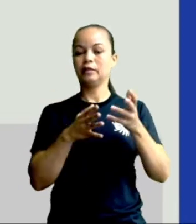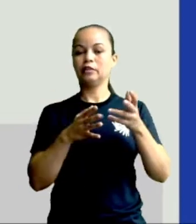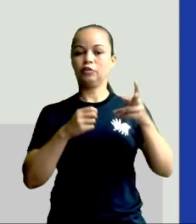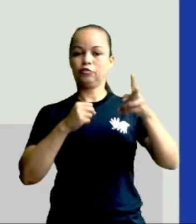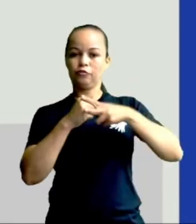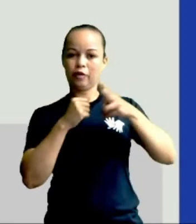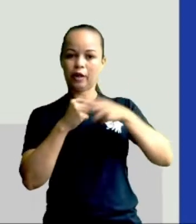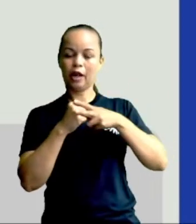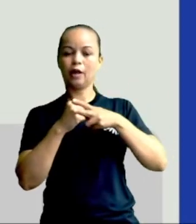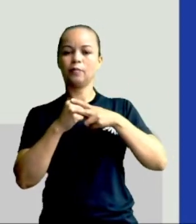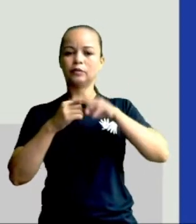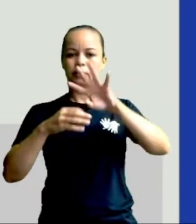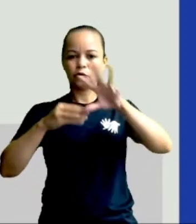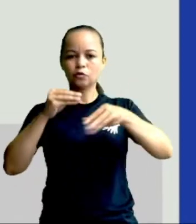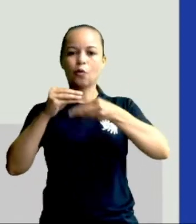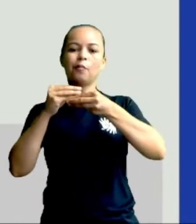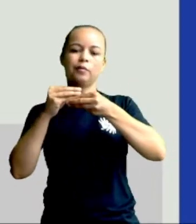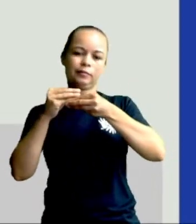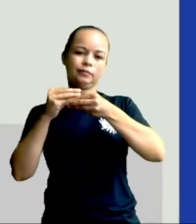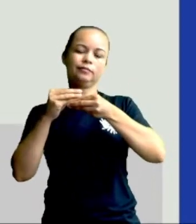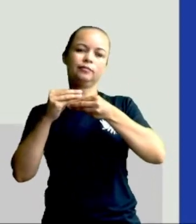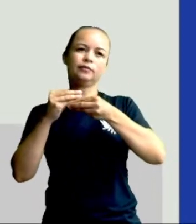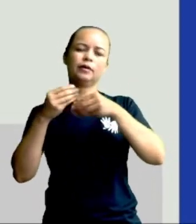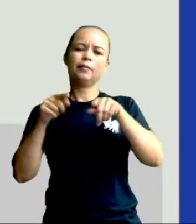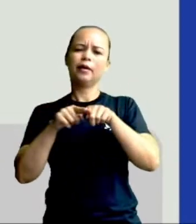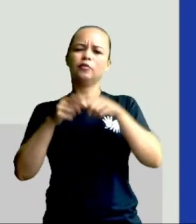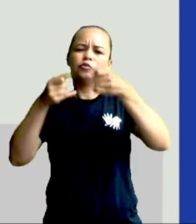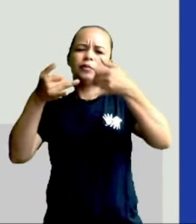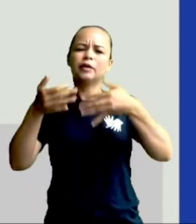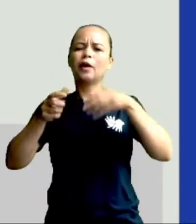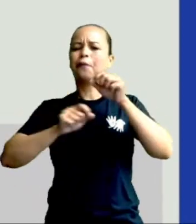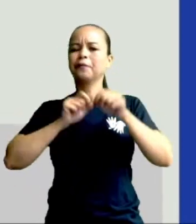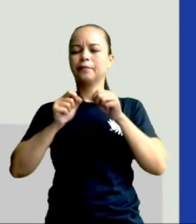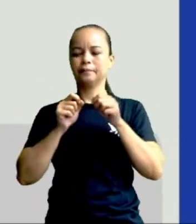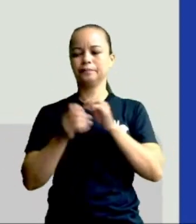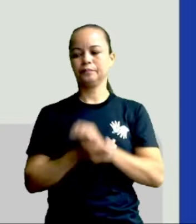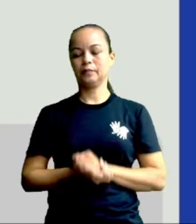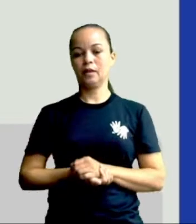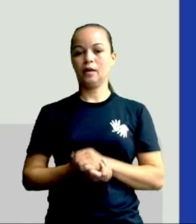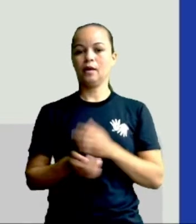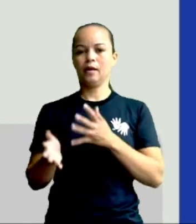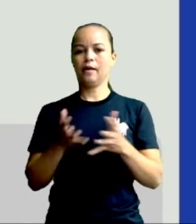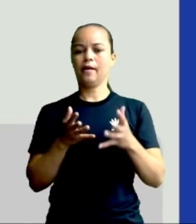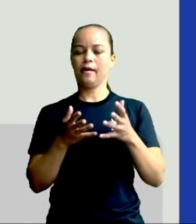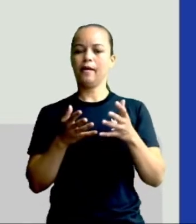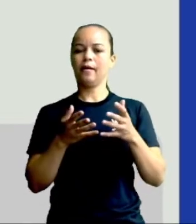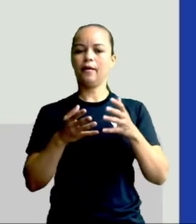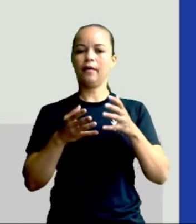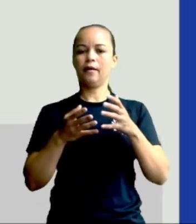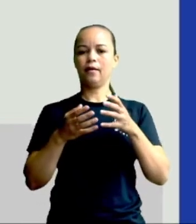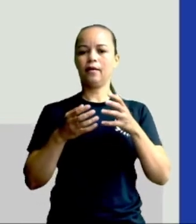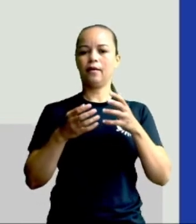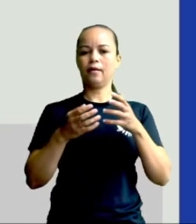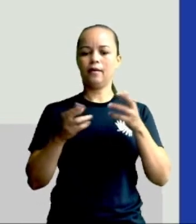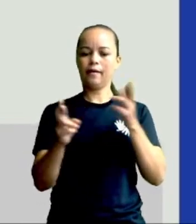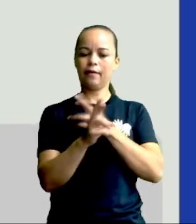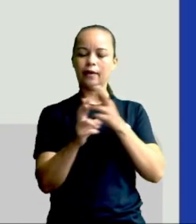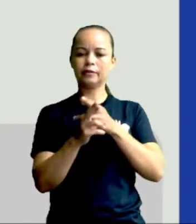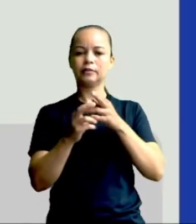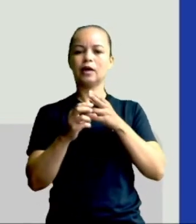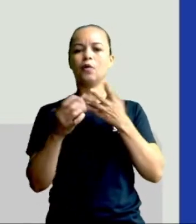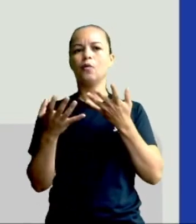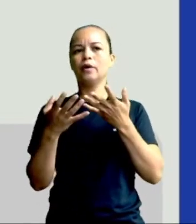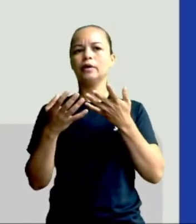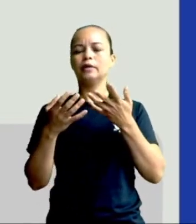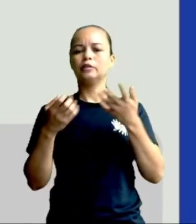e os seus complementos O que é que eu estou querendo dizer com isso é a relação entre os verbos e